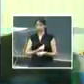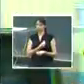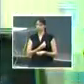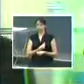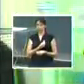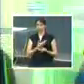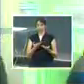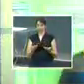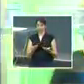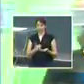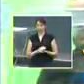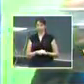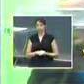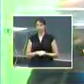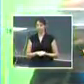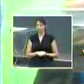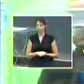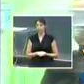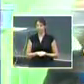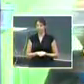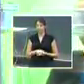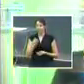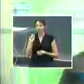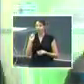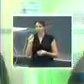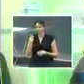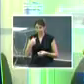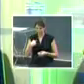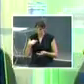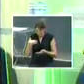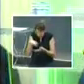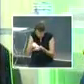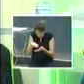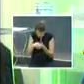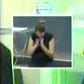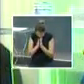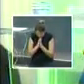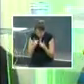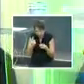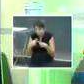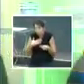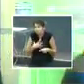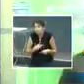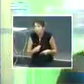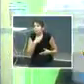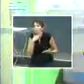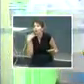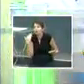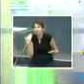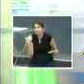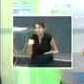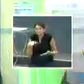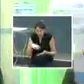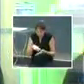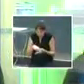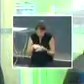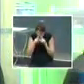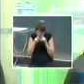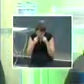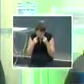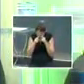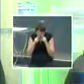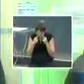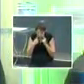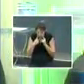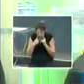vida. 25 minutos depois que eu estava olhando no corredor do hospital, o moço do necrotério saiu com os olhões